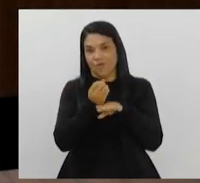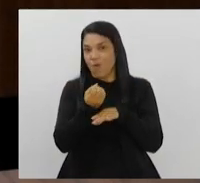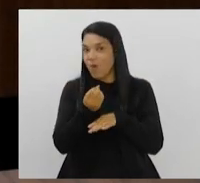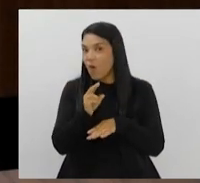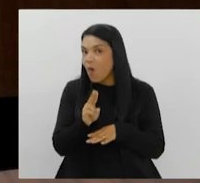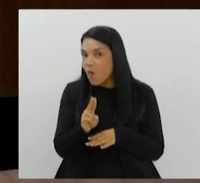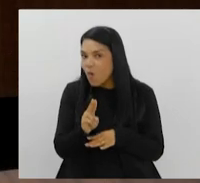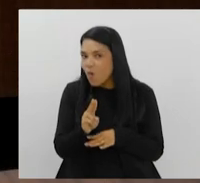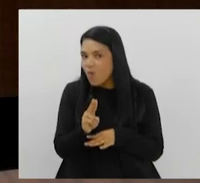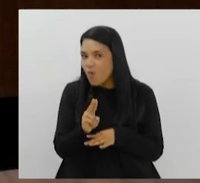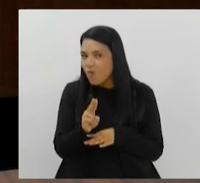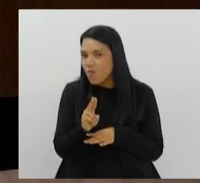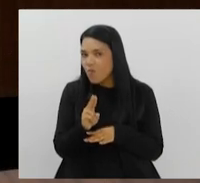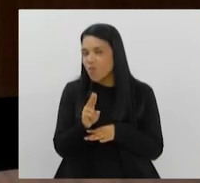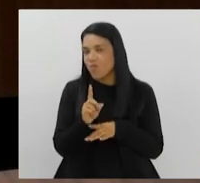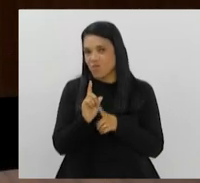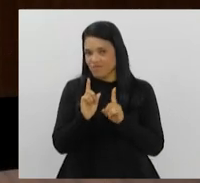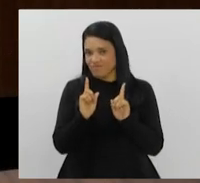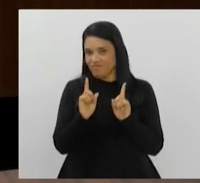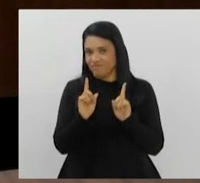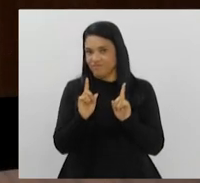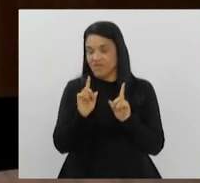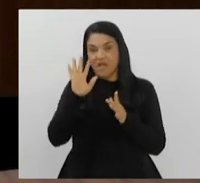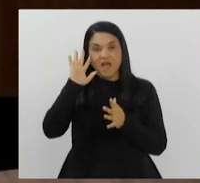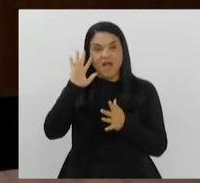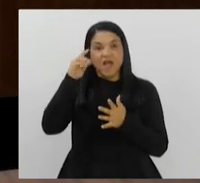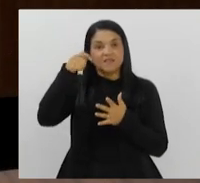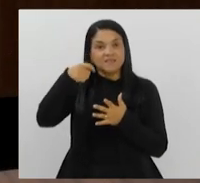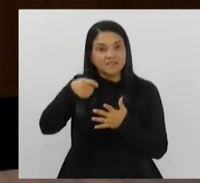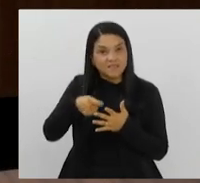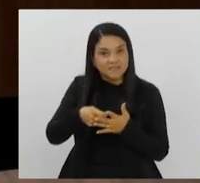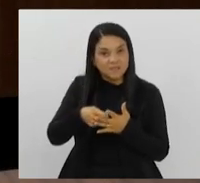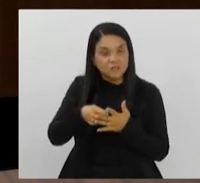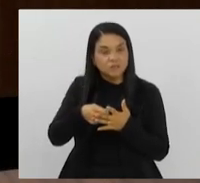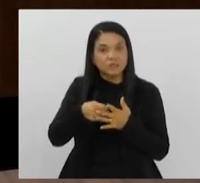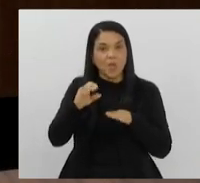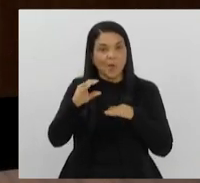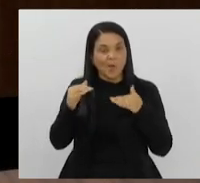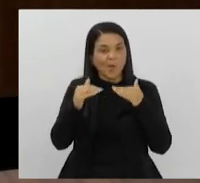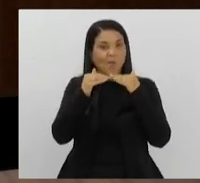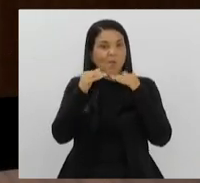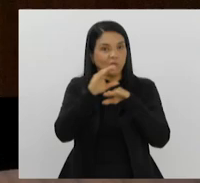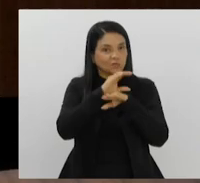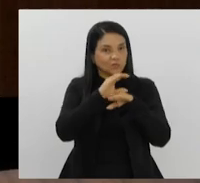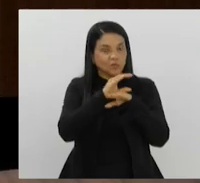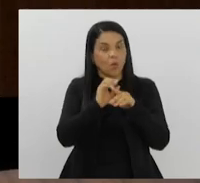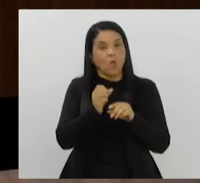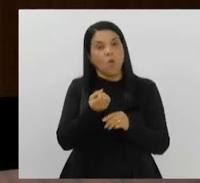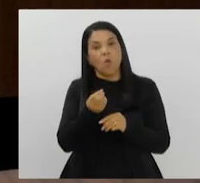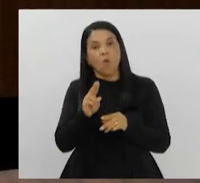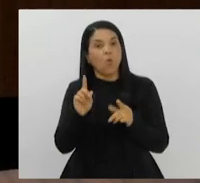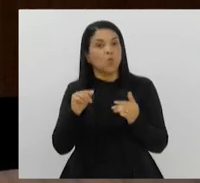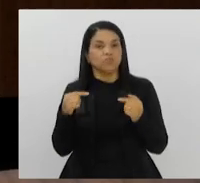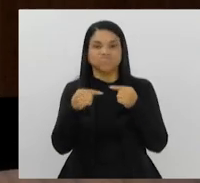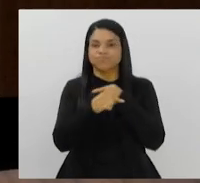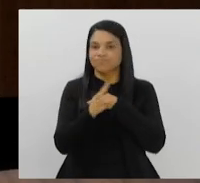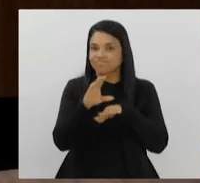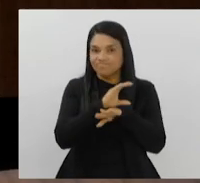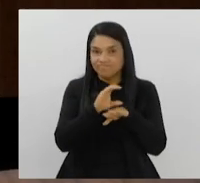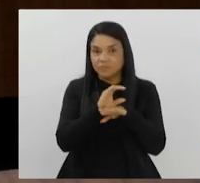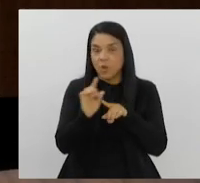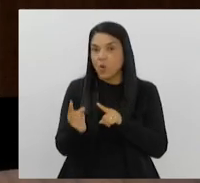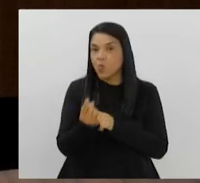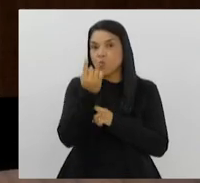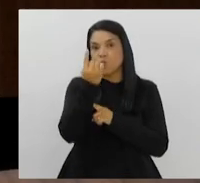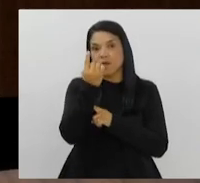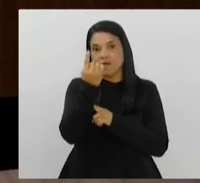Ora, presidente, a decisão, se é constitucional ou não, só pode ser uma, é